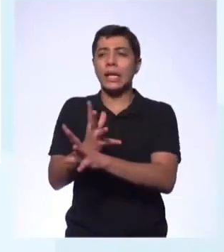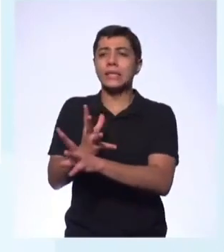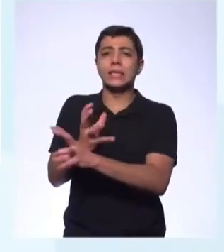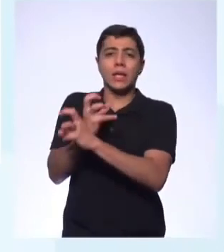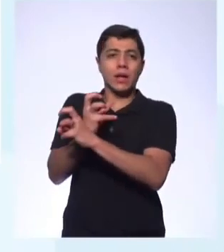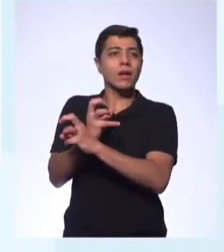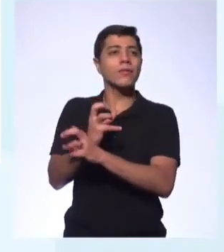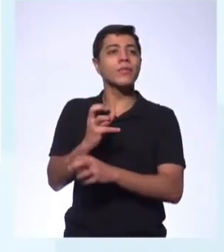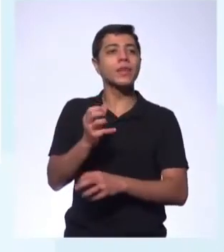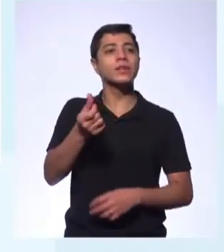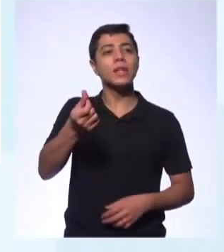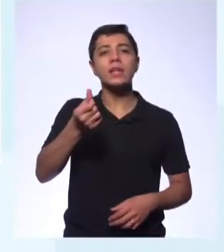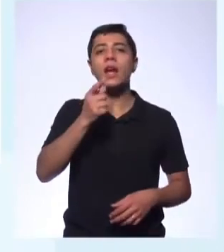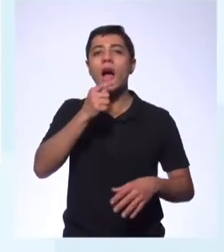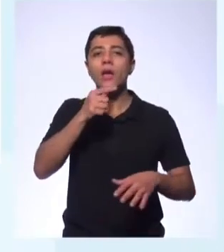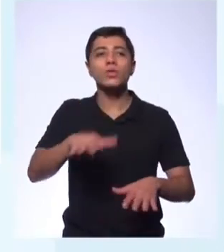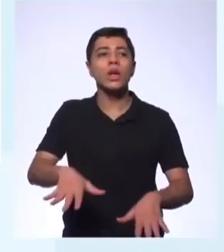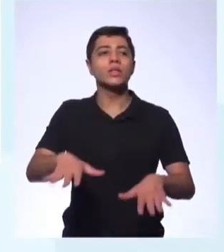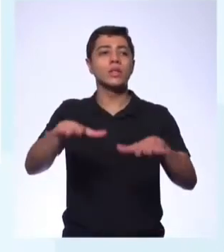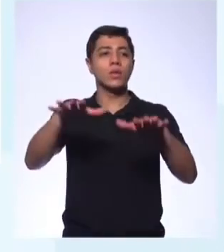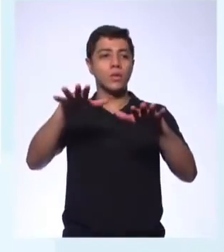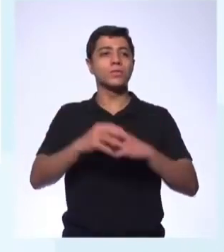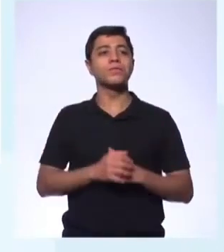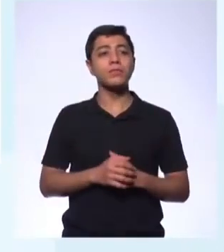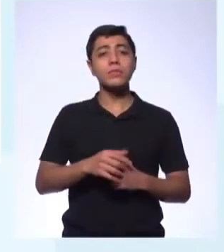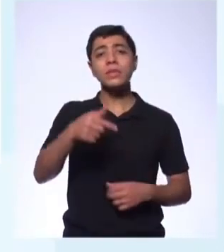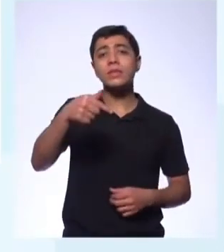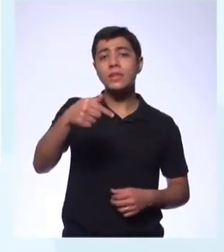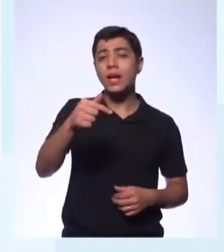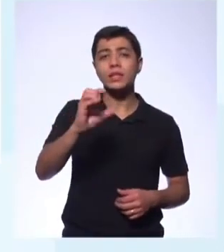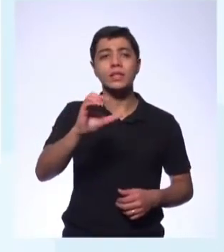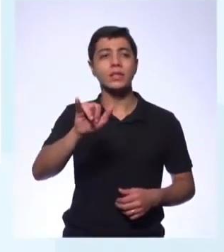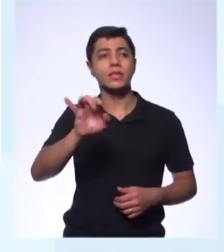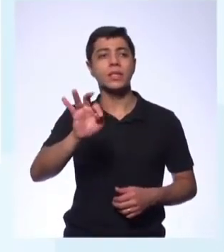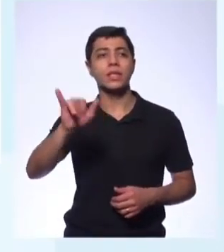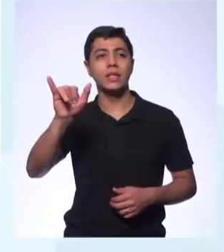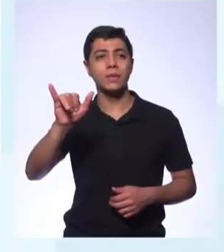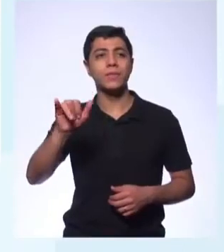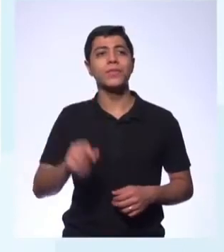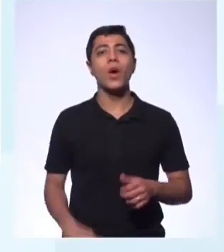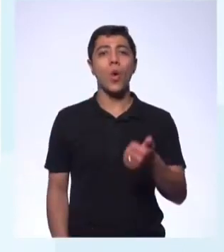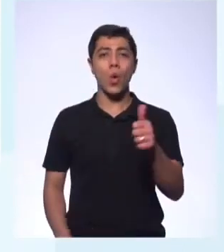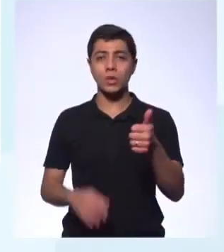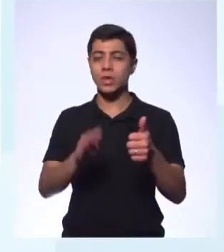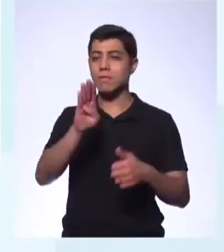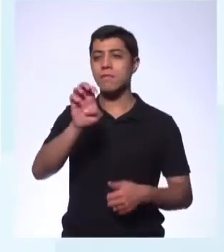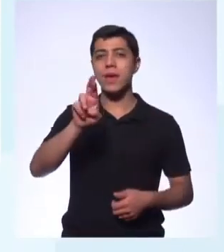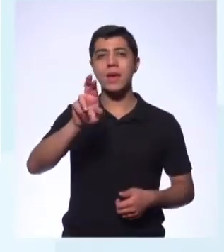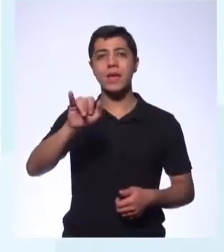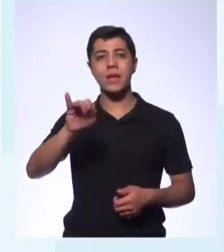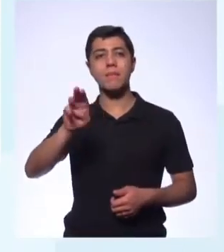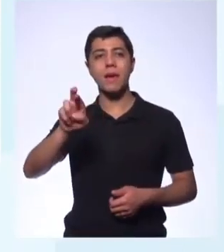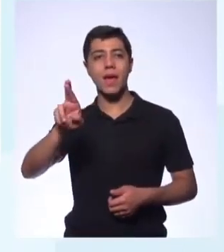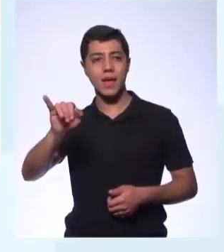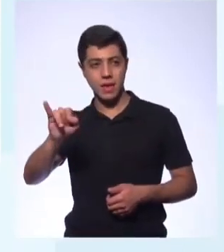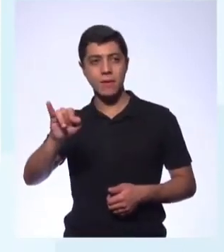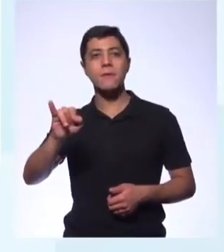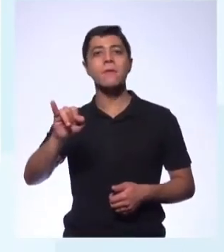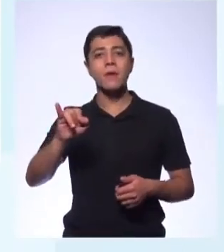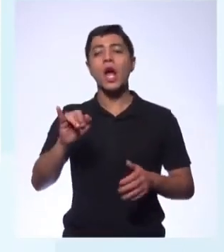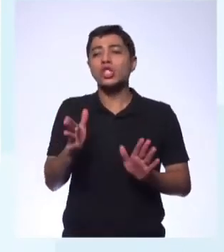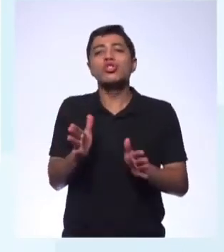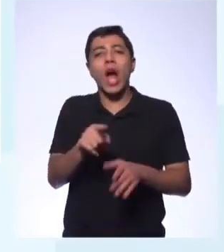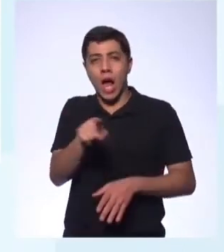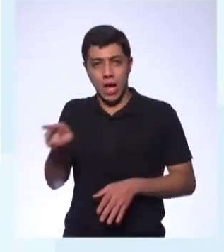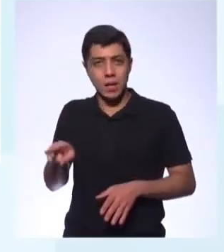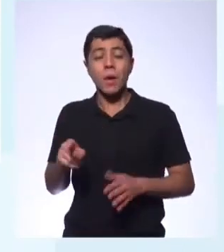beriberi. Foram os personagens que nós conversamos um pouquinho mais. Hoje falaremos mais a fundo dos demais. Na realidade, vamos ler, né? Página